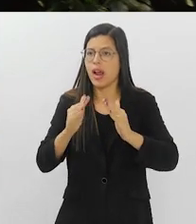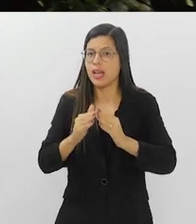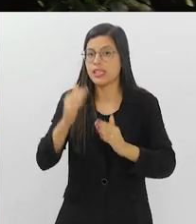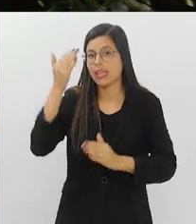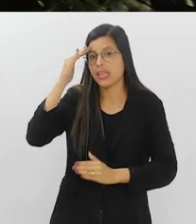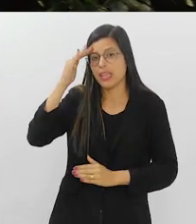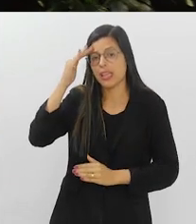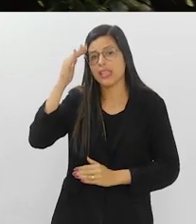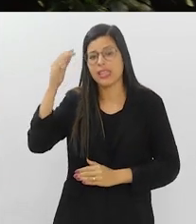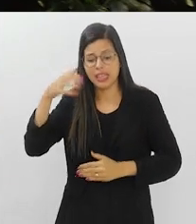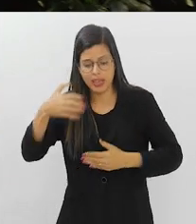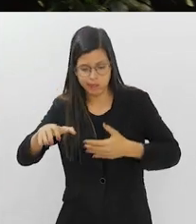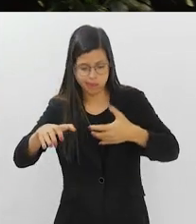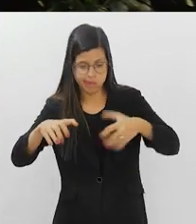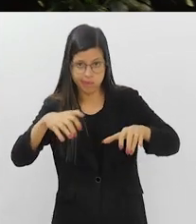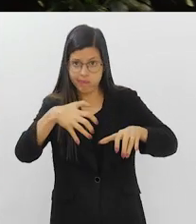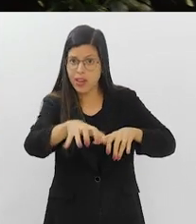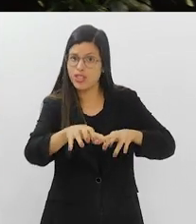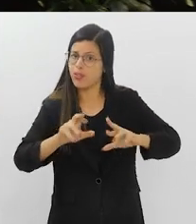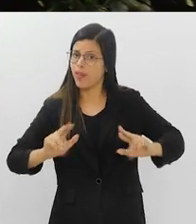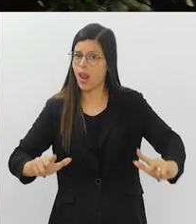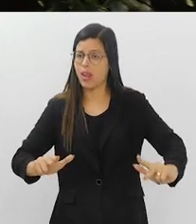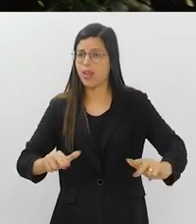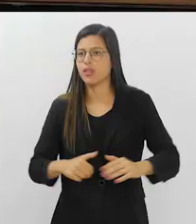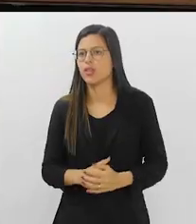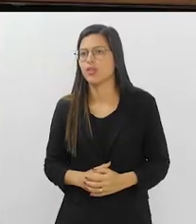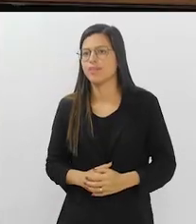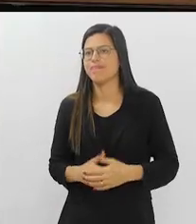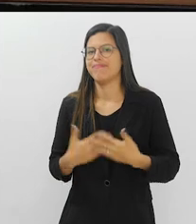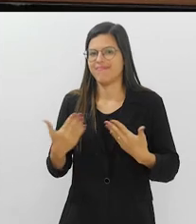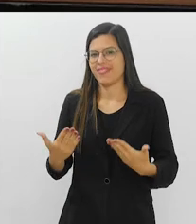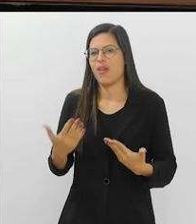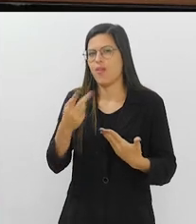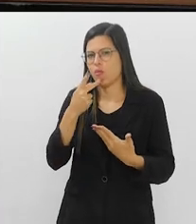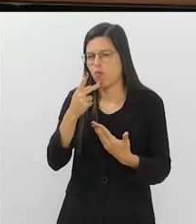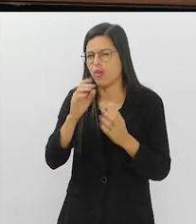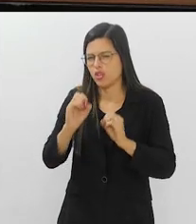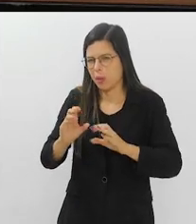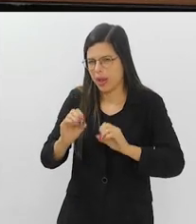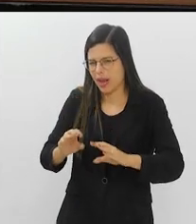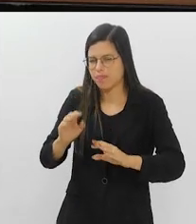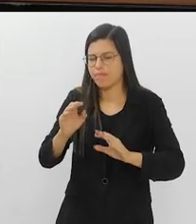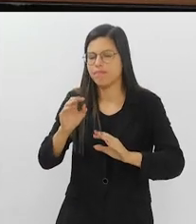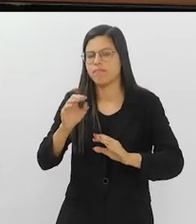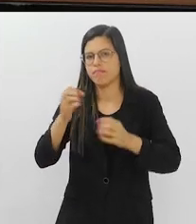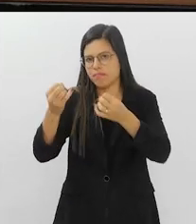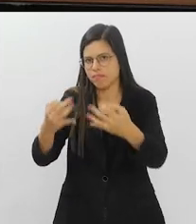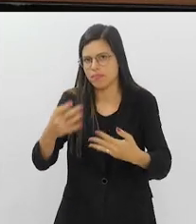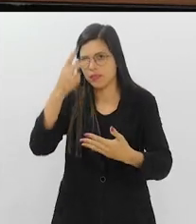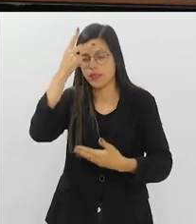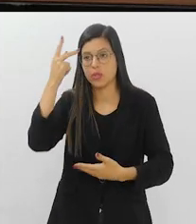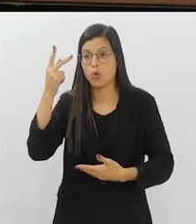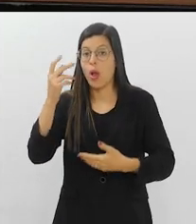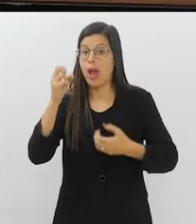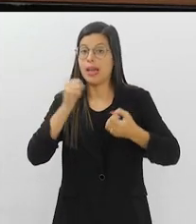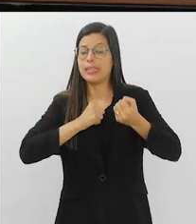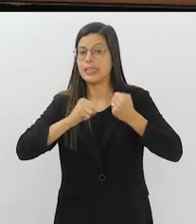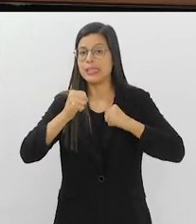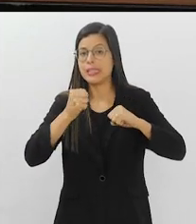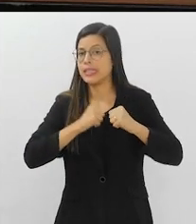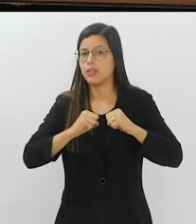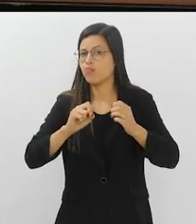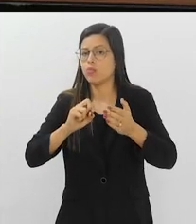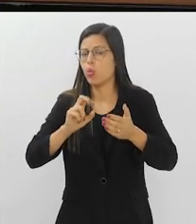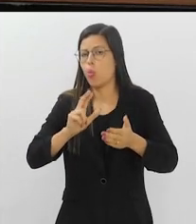tem a sua particularidade, né? Então, eu vou falar de forma didática olhando para as pessoas. A ansiedade,